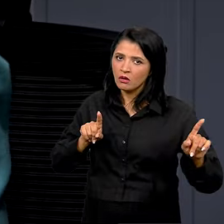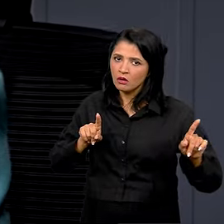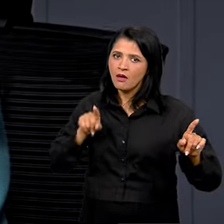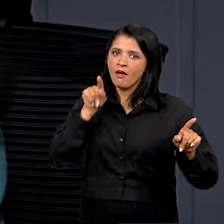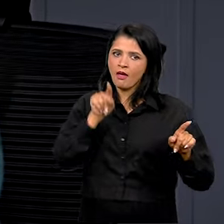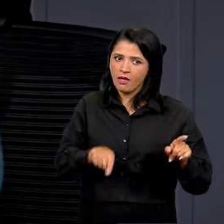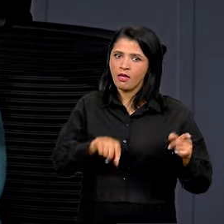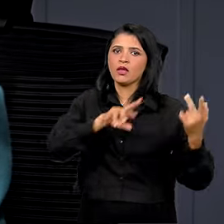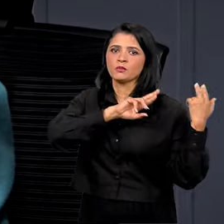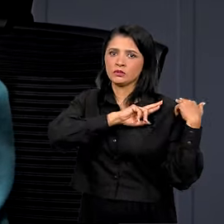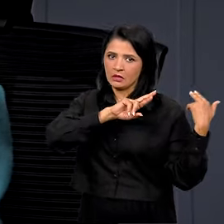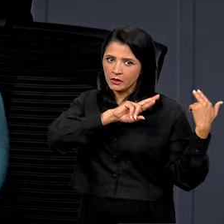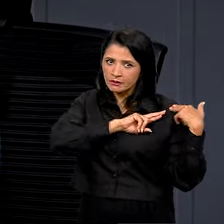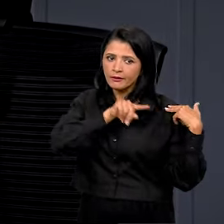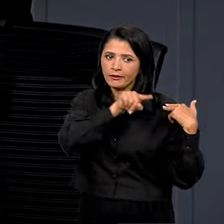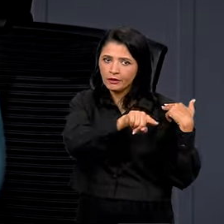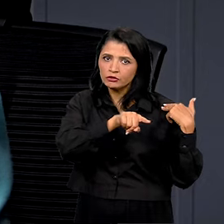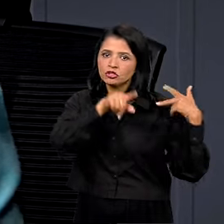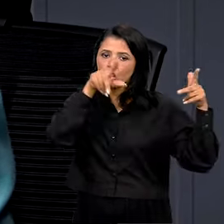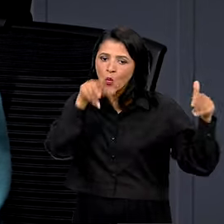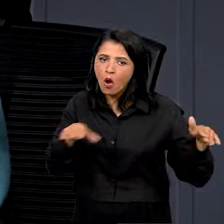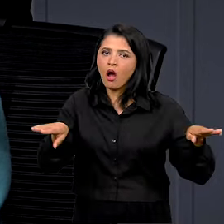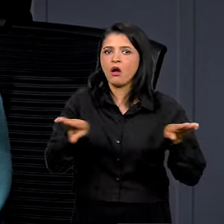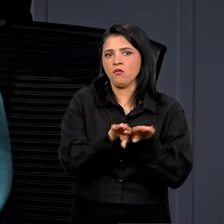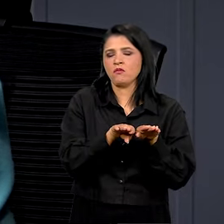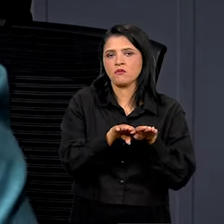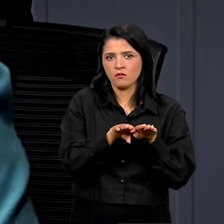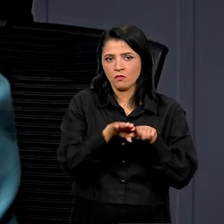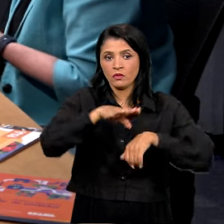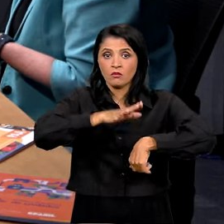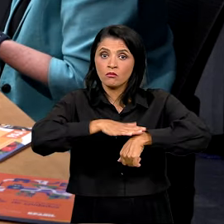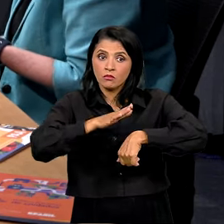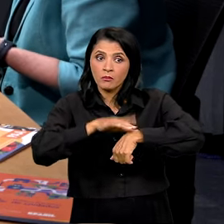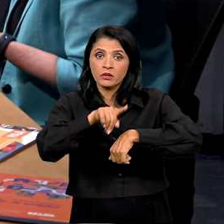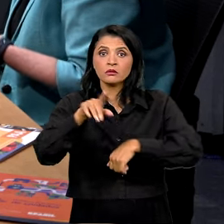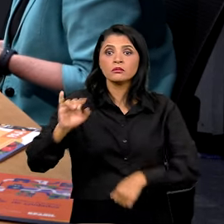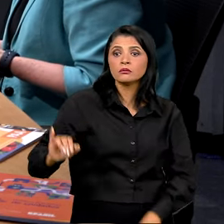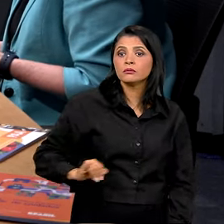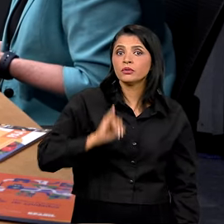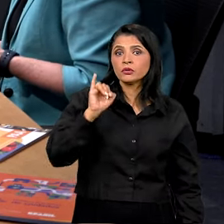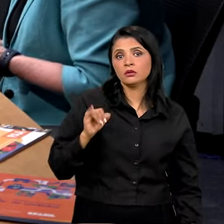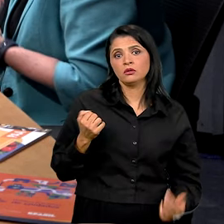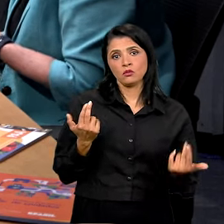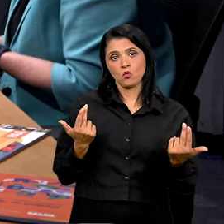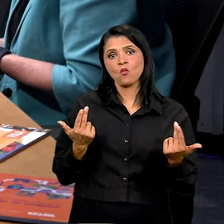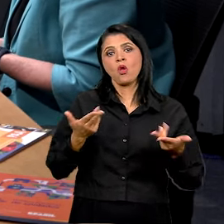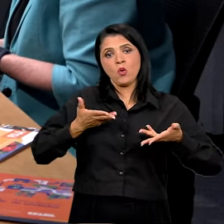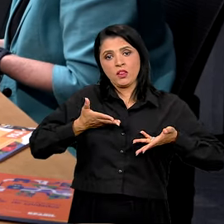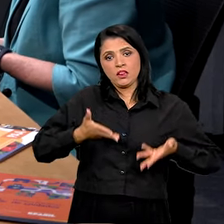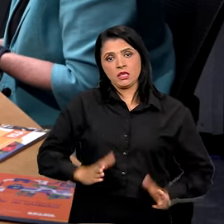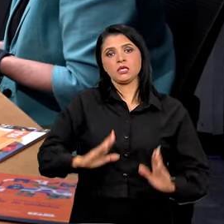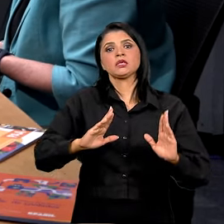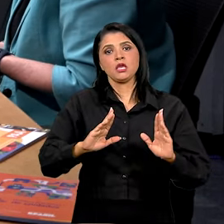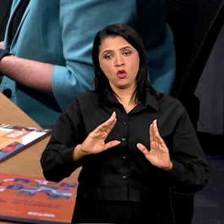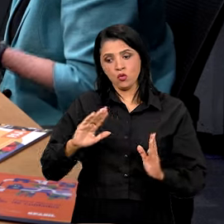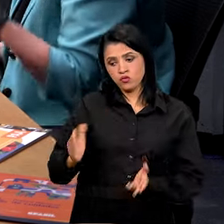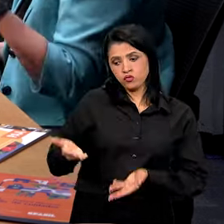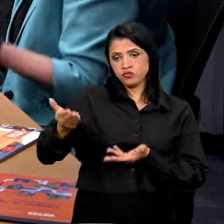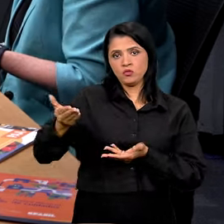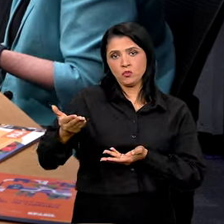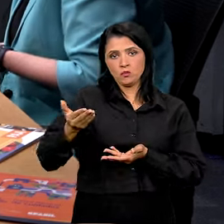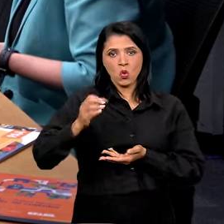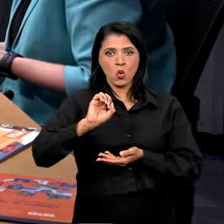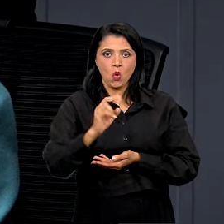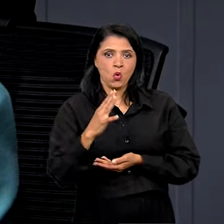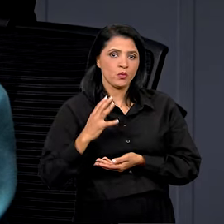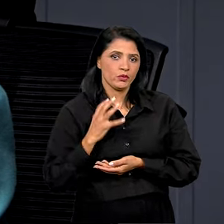dividir essa responsabilidade de maneira igualitária no momento tão importante como o nascimento de um filho ou uma filha ou